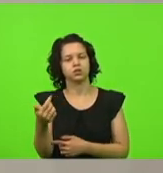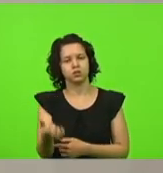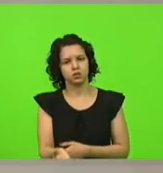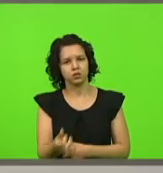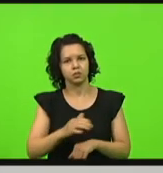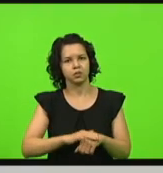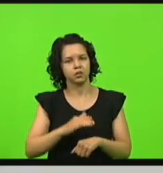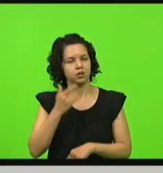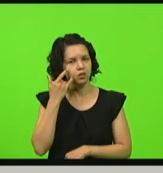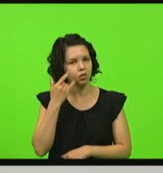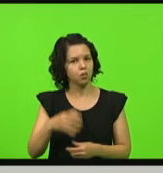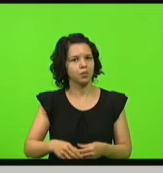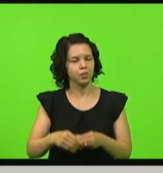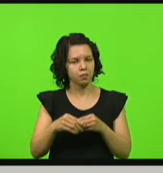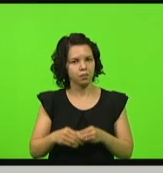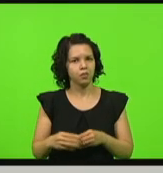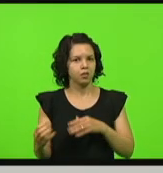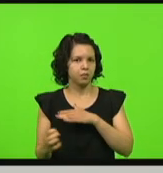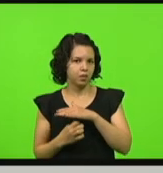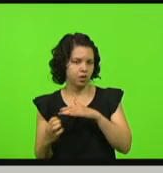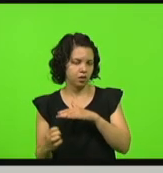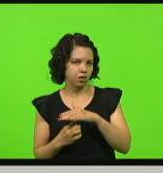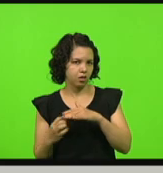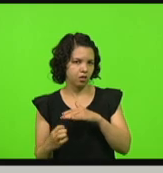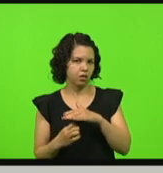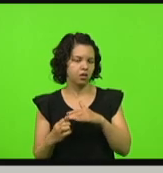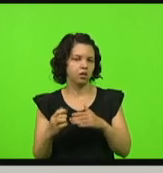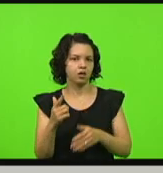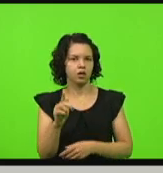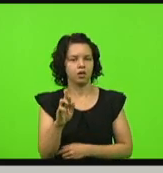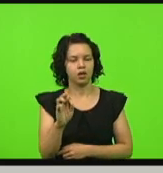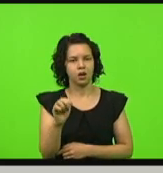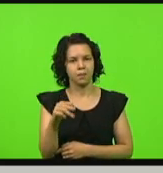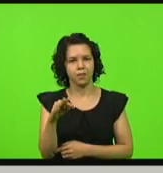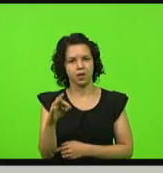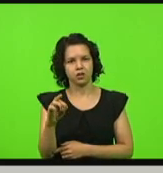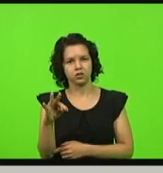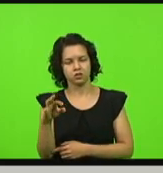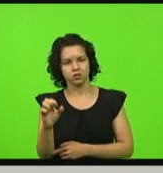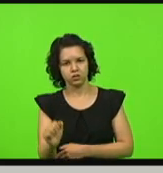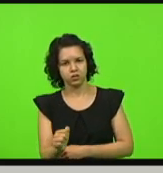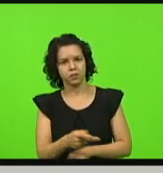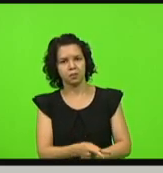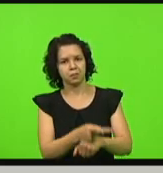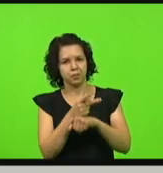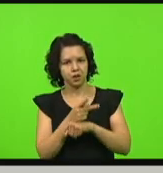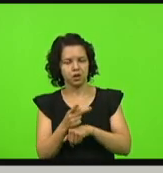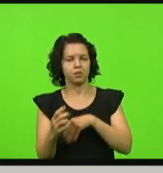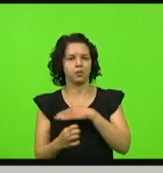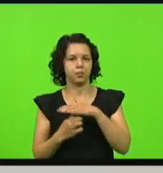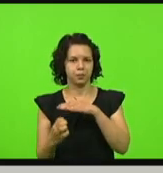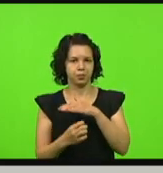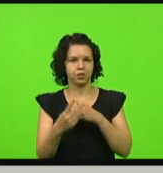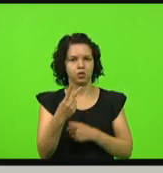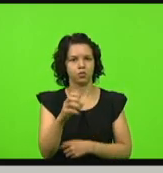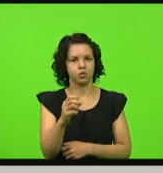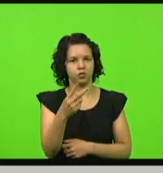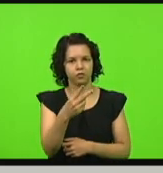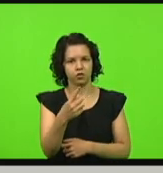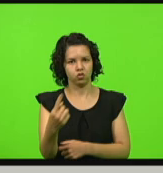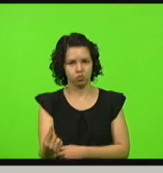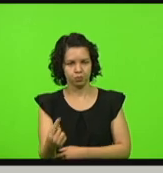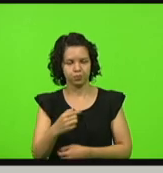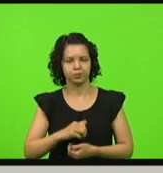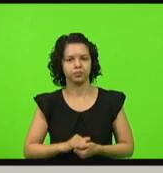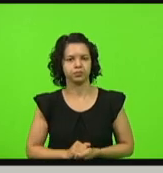de Nadal, cumprimentando a empresa Grão Mestre pelos resultados obtidos no Prêmio Destaque Empresarial 2021, promovido pela Associação Empresarial de